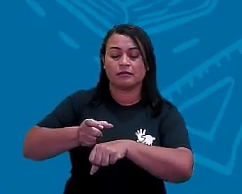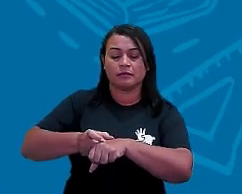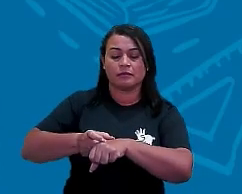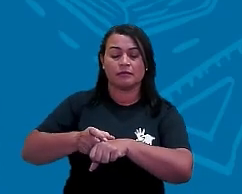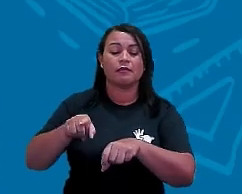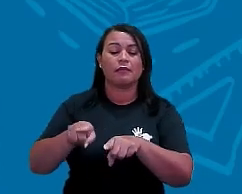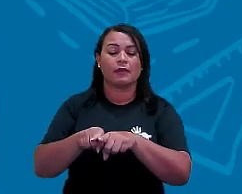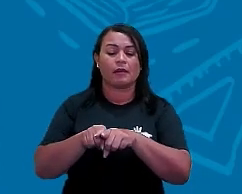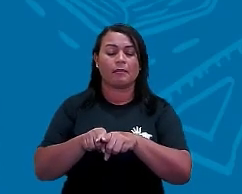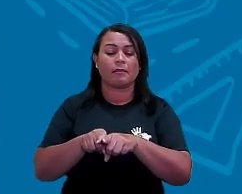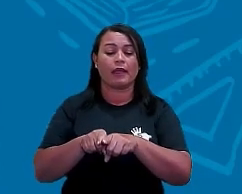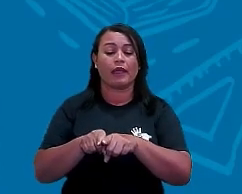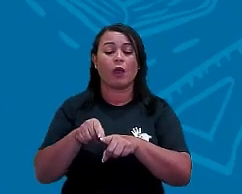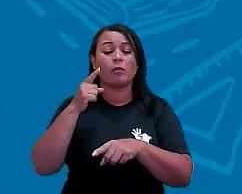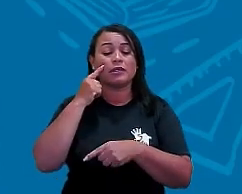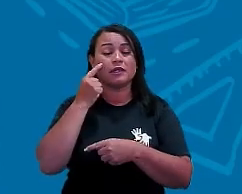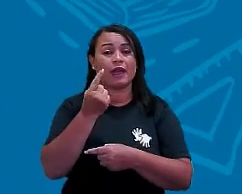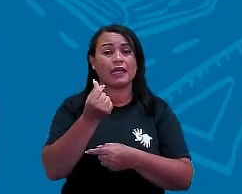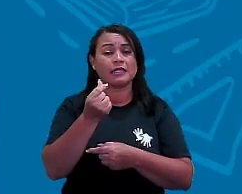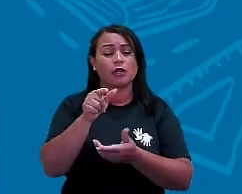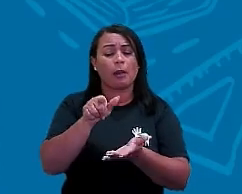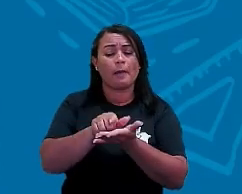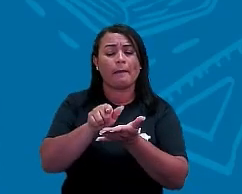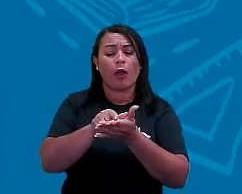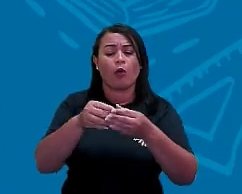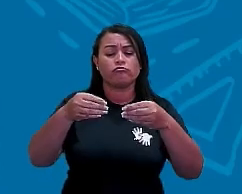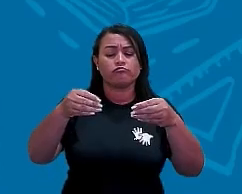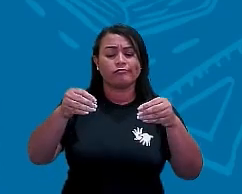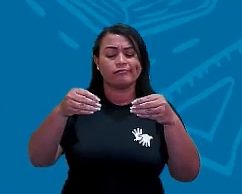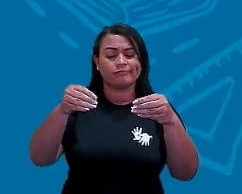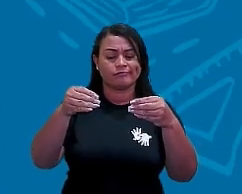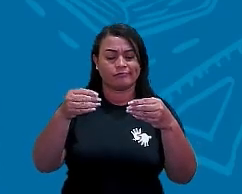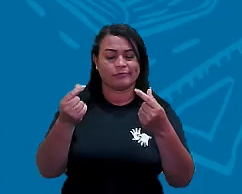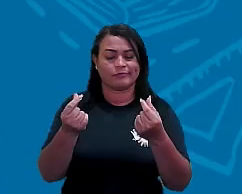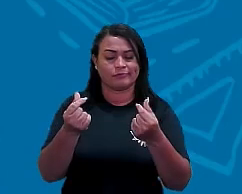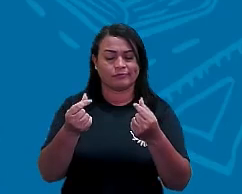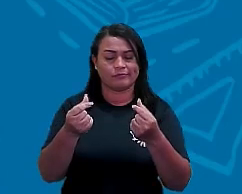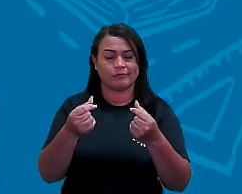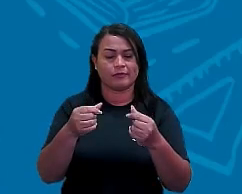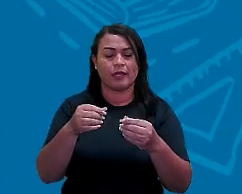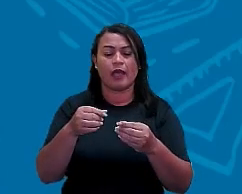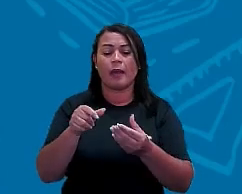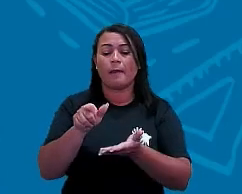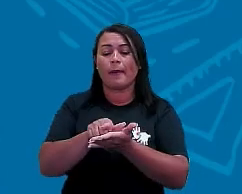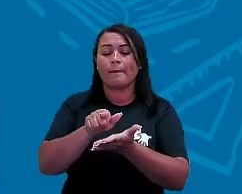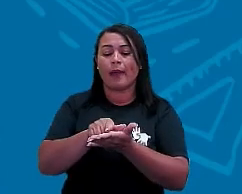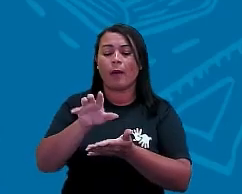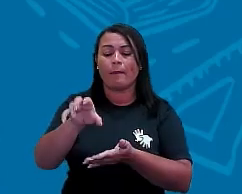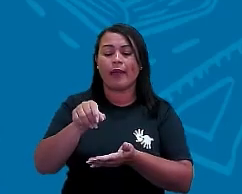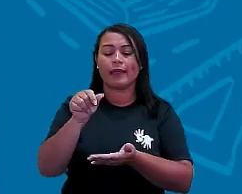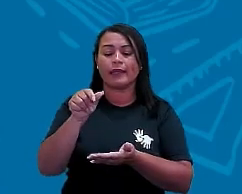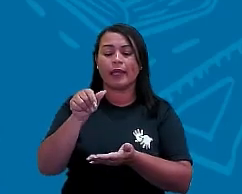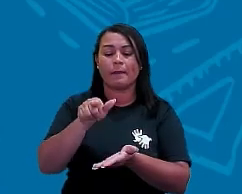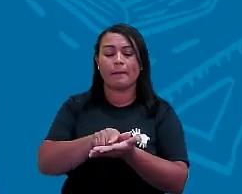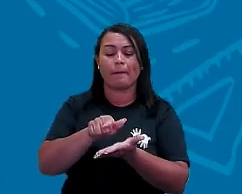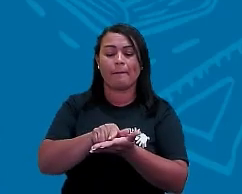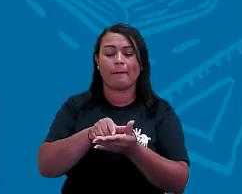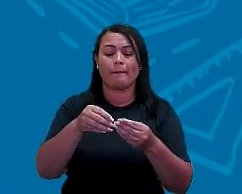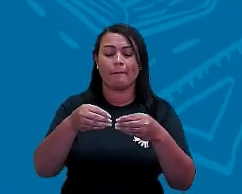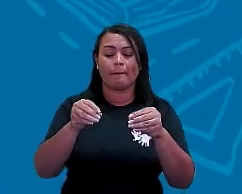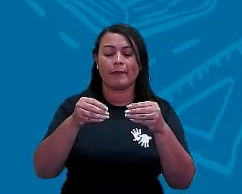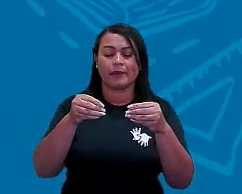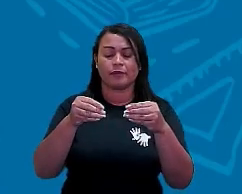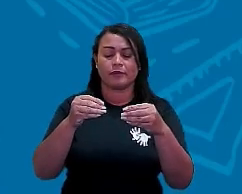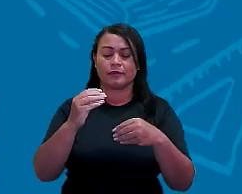A cédula é aquele famoso dinheirinho de papel, né, que a gente chama. Pega o papel aí, pega o dinheiro de papel, pega a